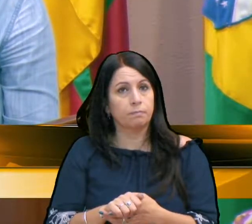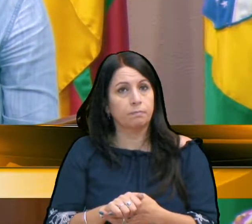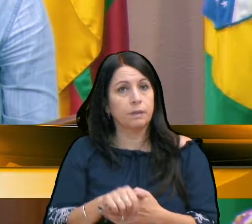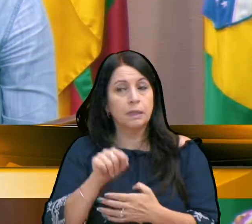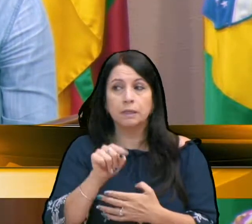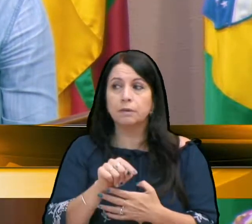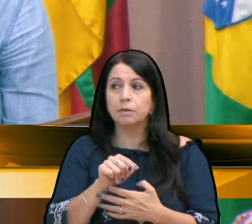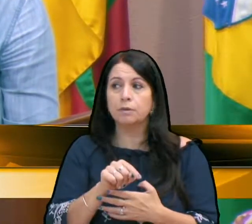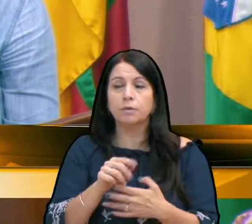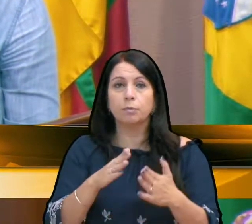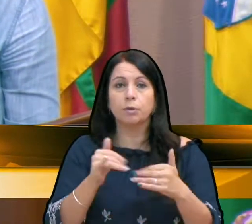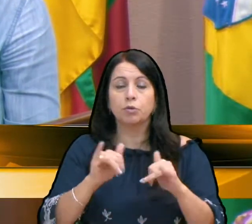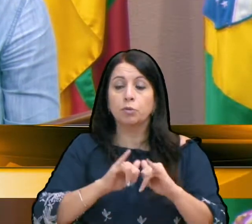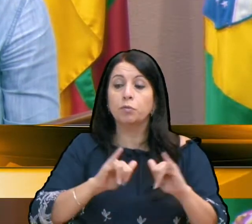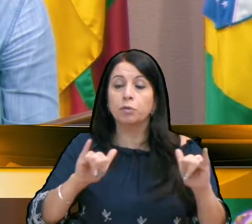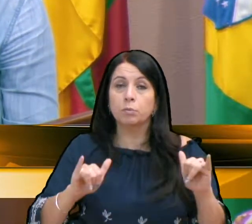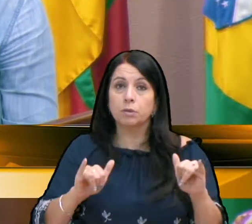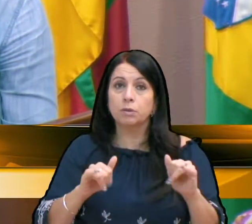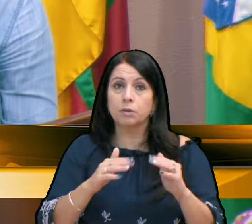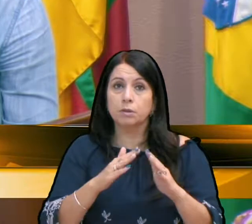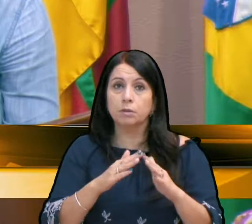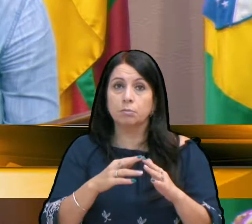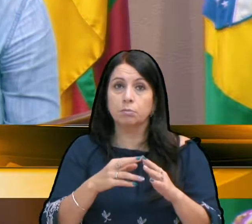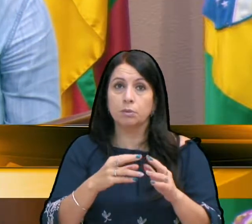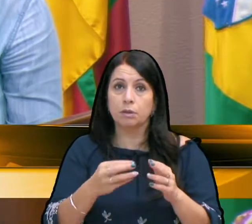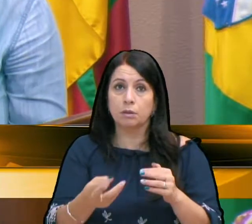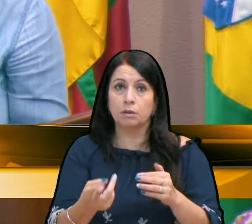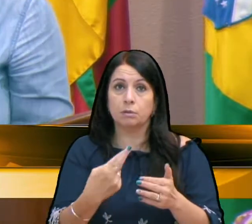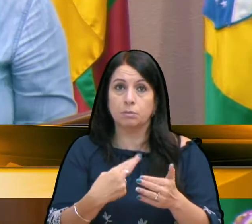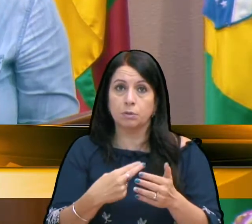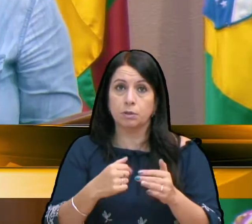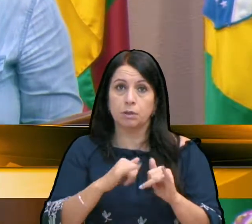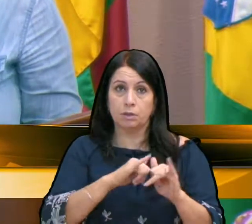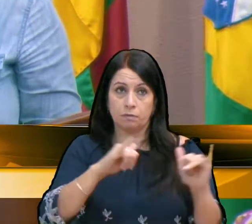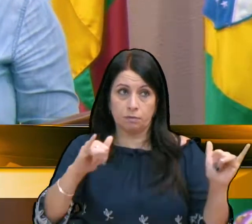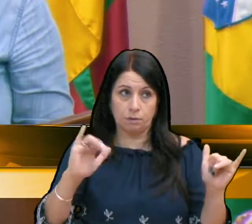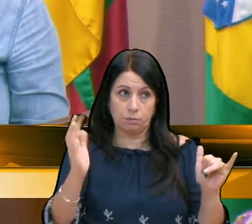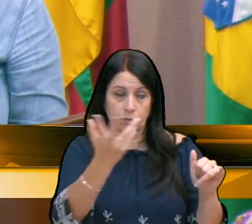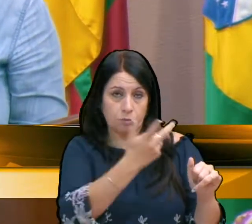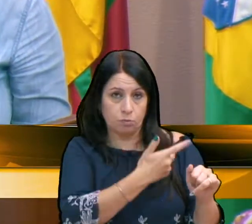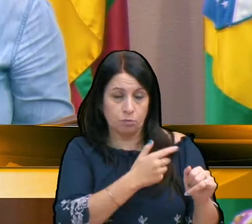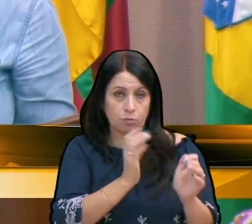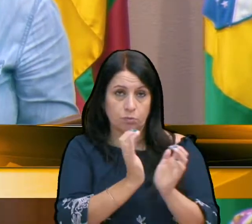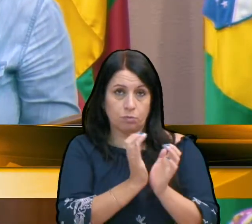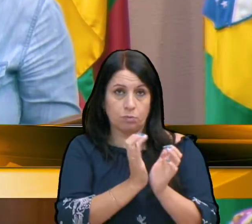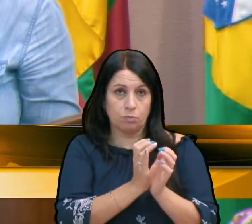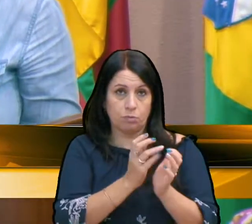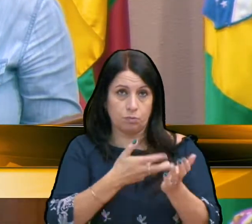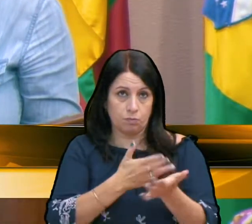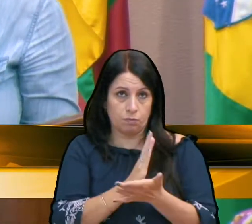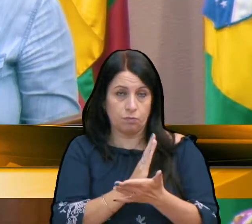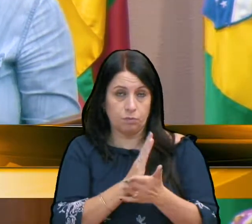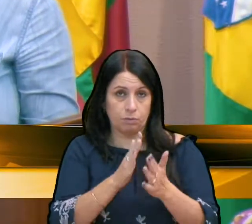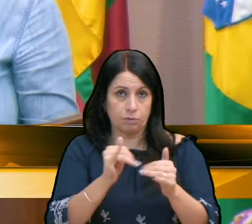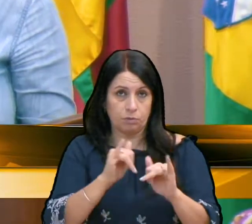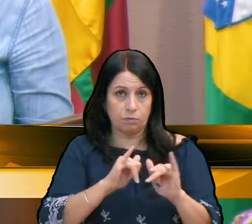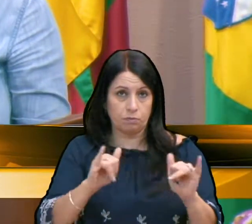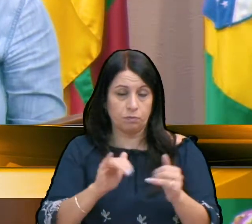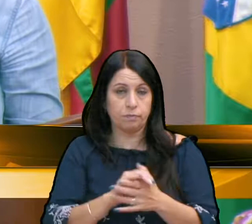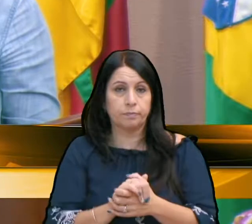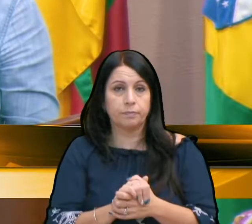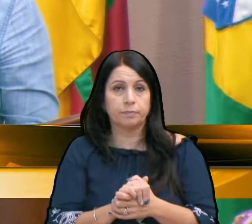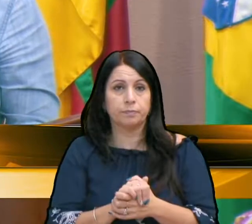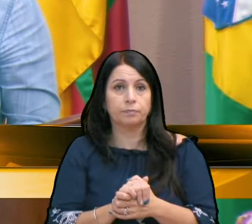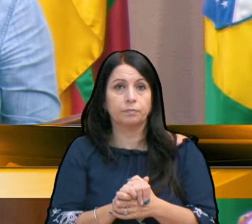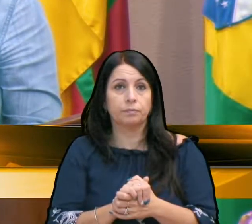nesse sentido, a gente fez o pedido de informações, eu recebi a resposta, e aqui eu quero dividir, né, com os colegas que aprovaram, né, esse pedido de